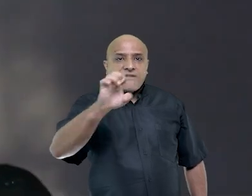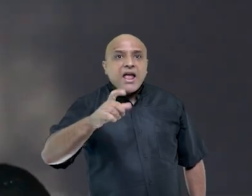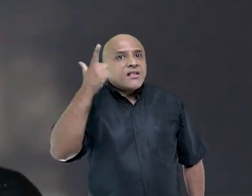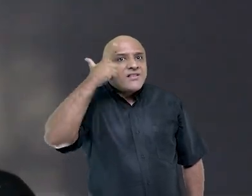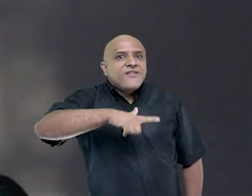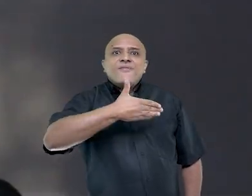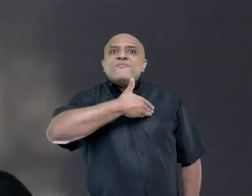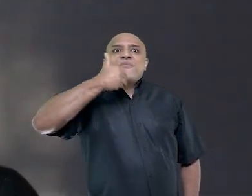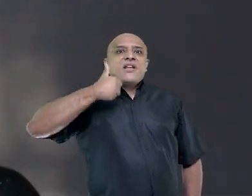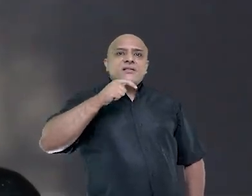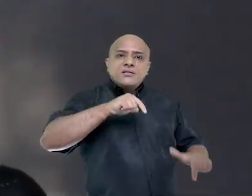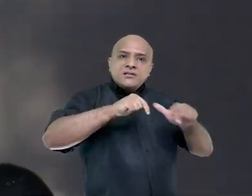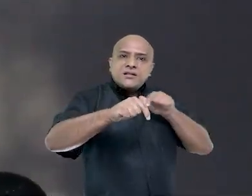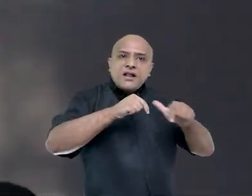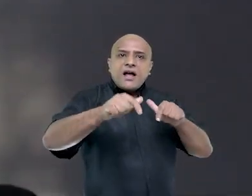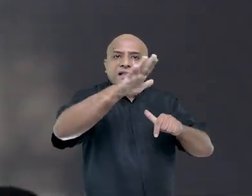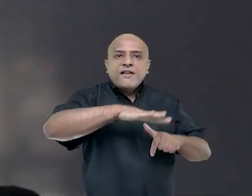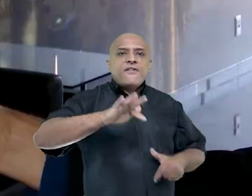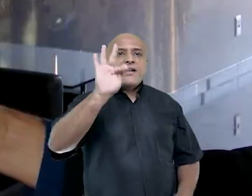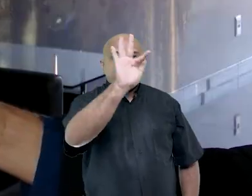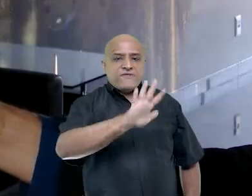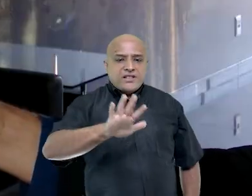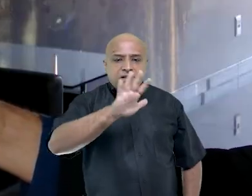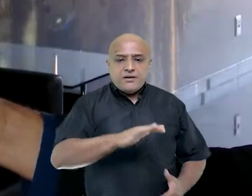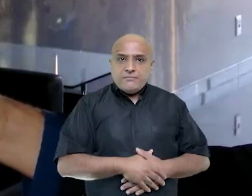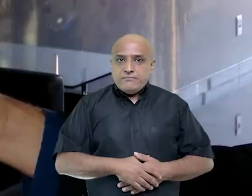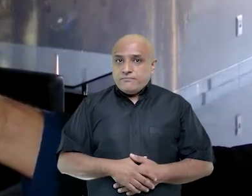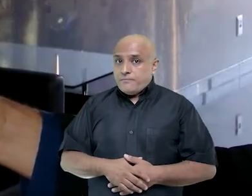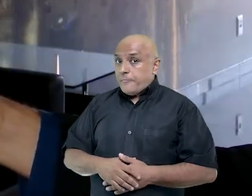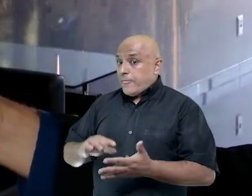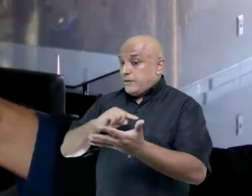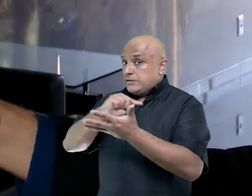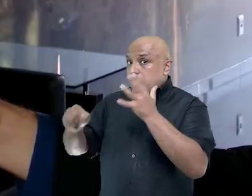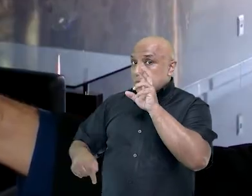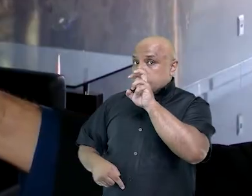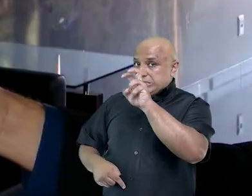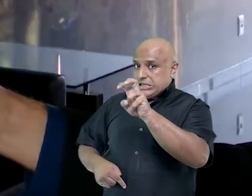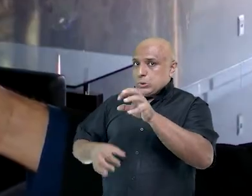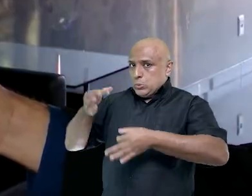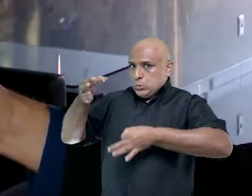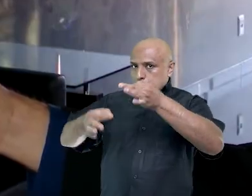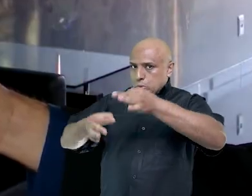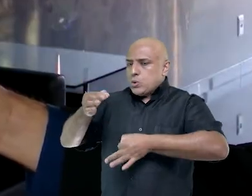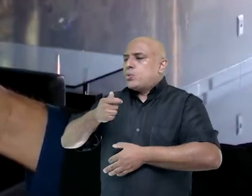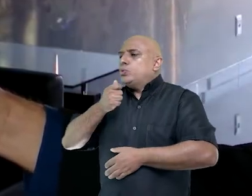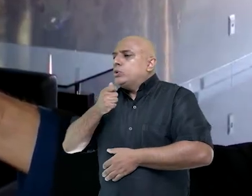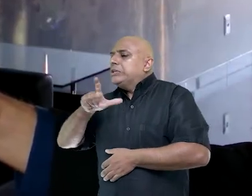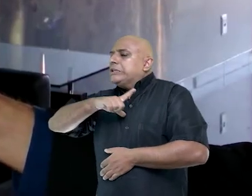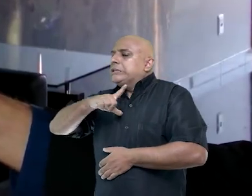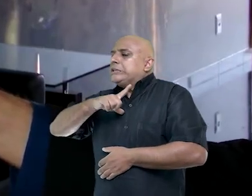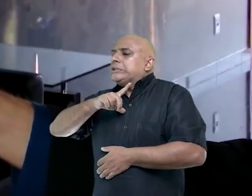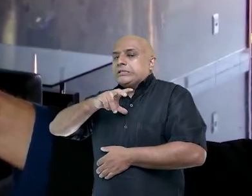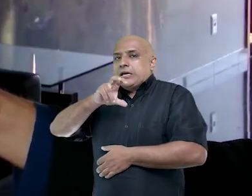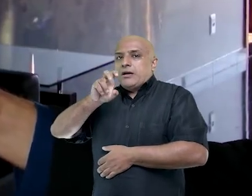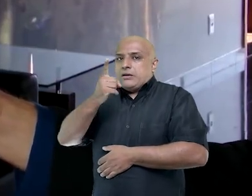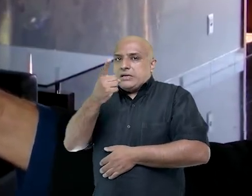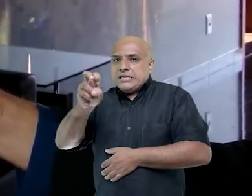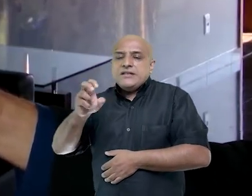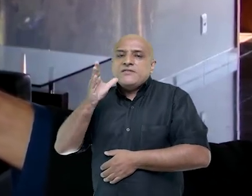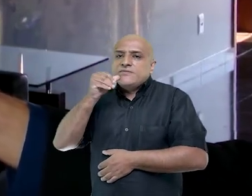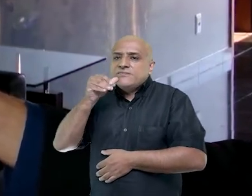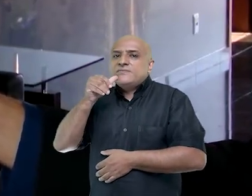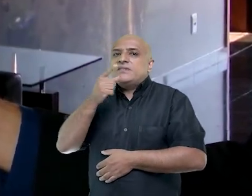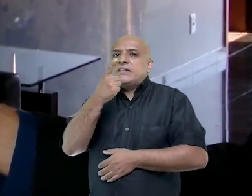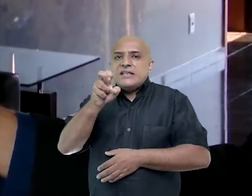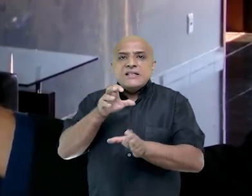ganho para quem atua nas varas federais. São 5 magistrados e 15 servidores, 15